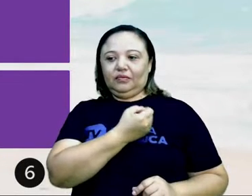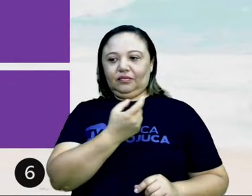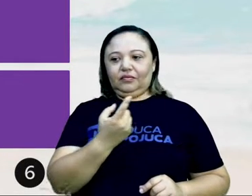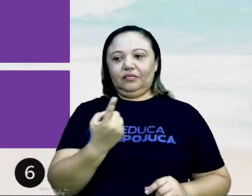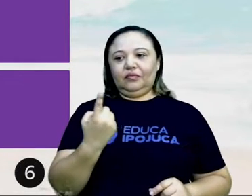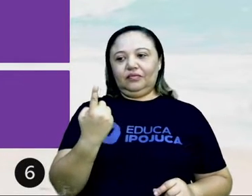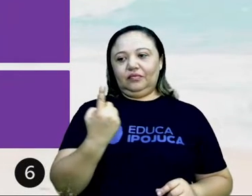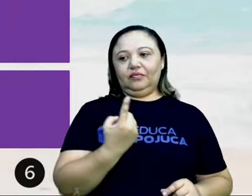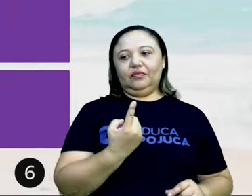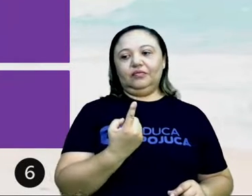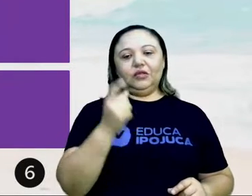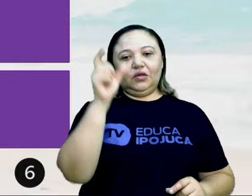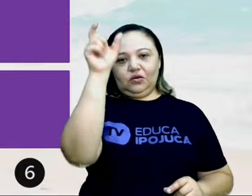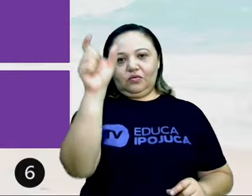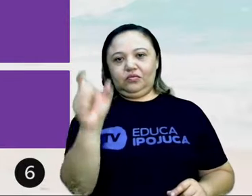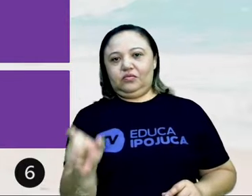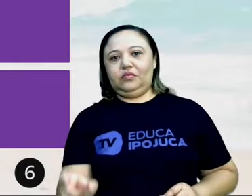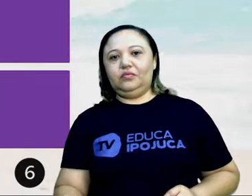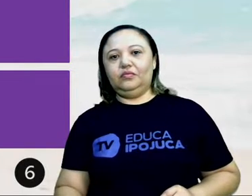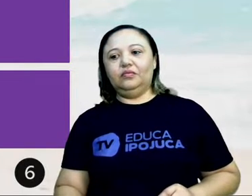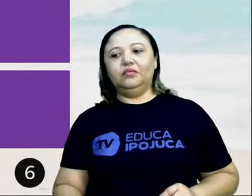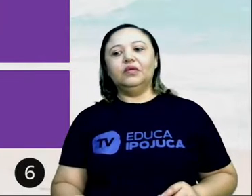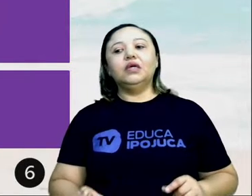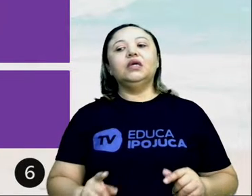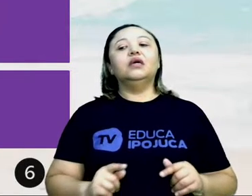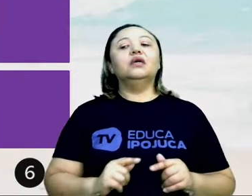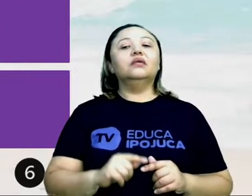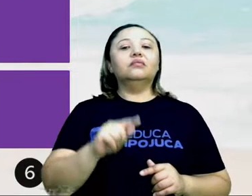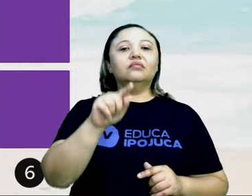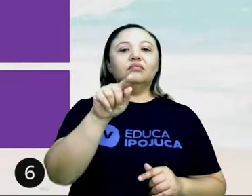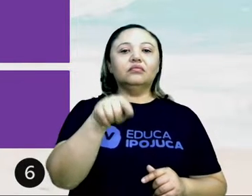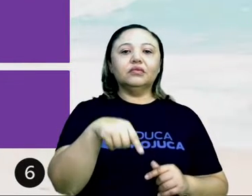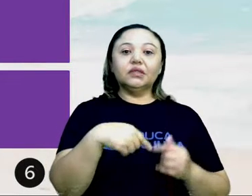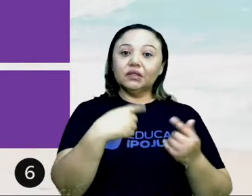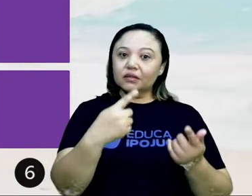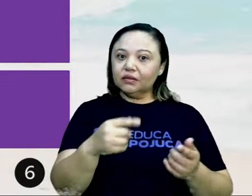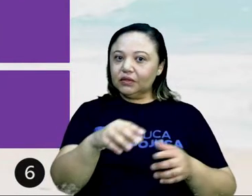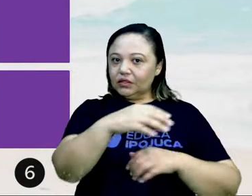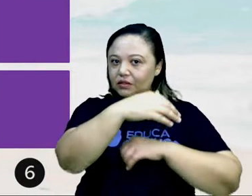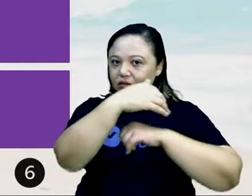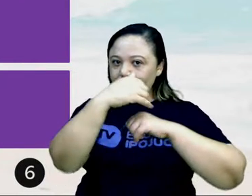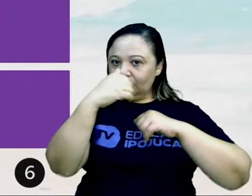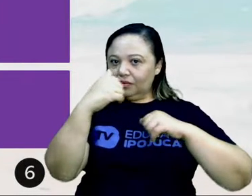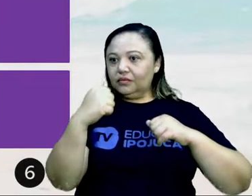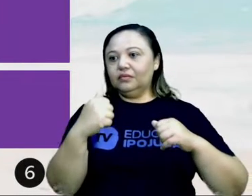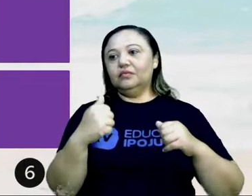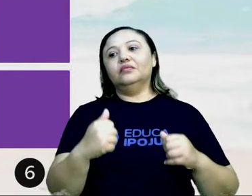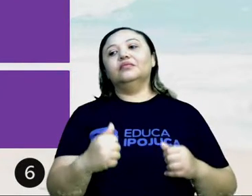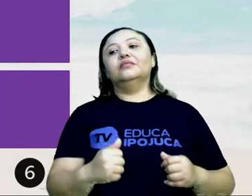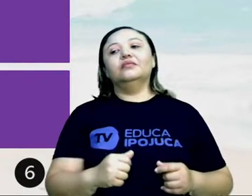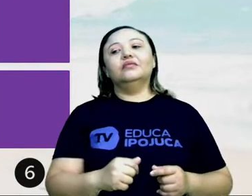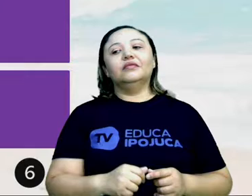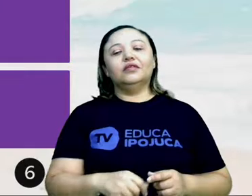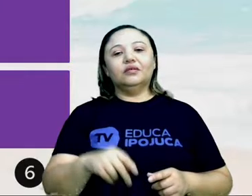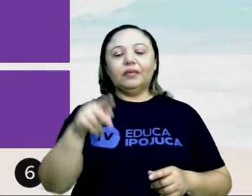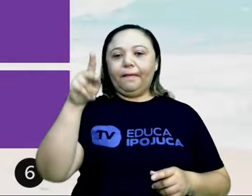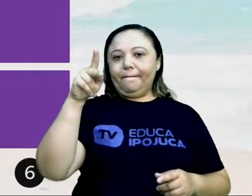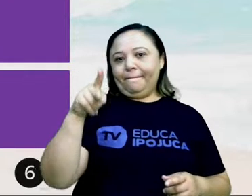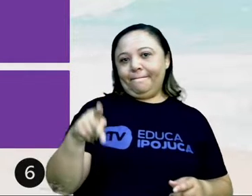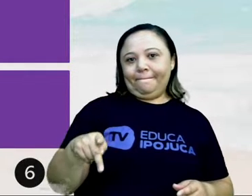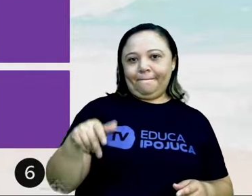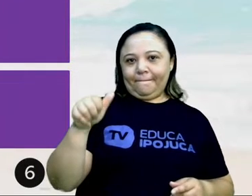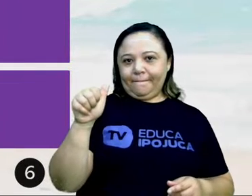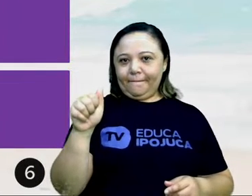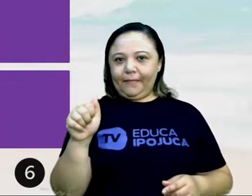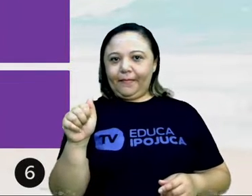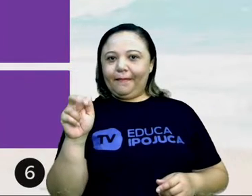vamos dizer uma das colunas. E aí a gente vai chamar isso de par ordenado. Em que